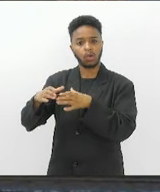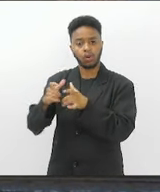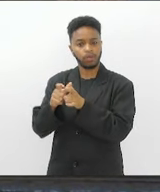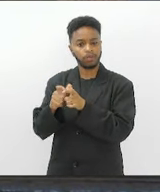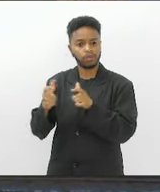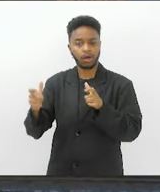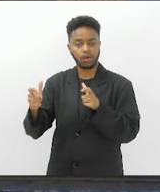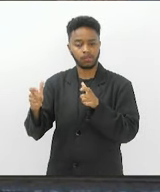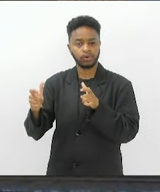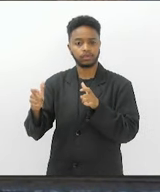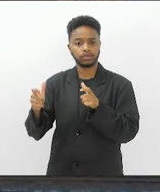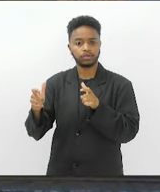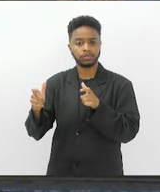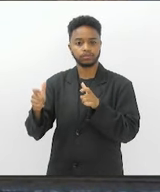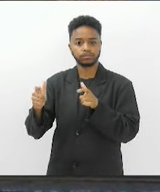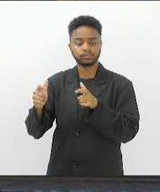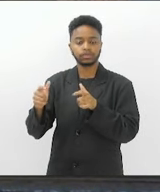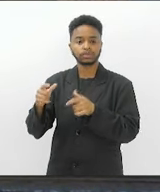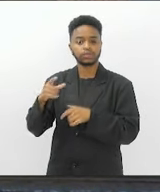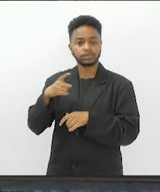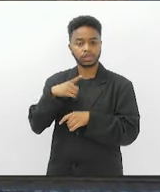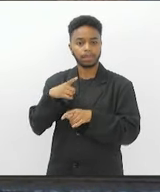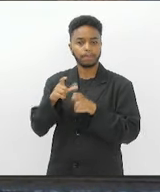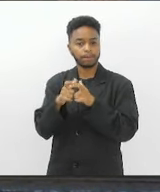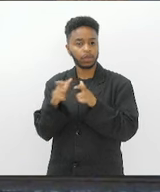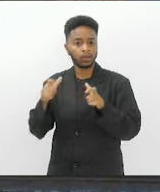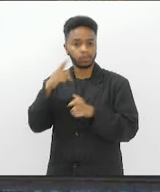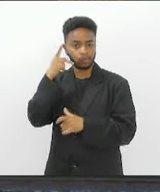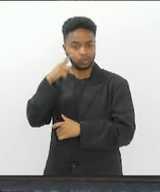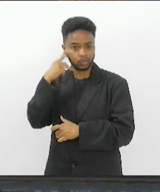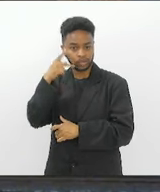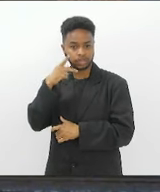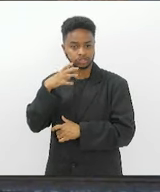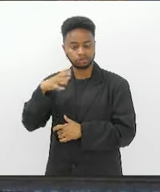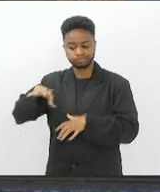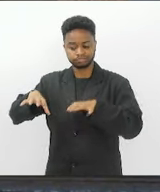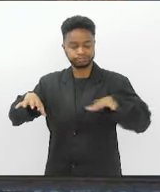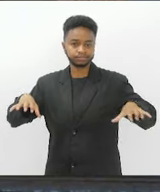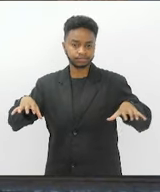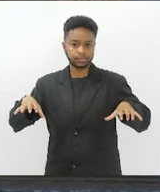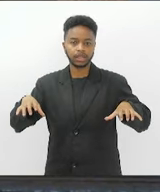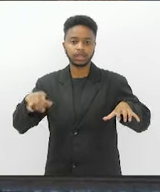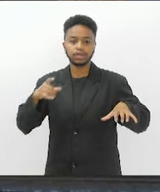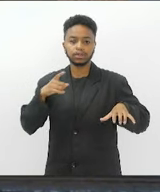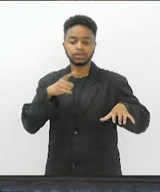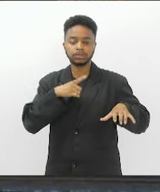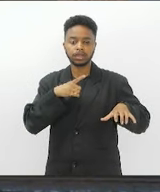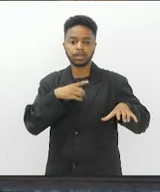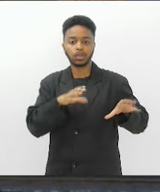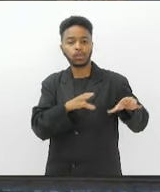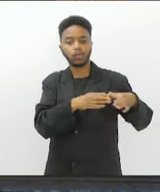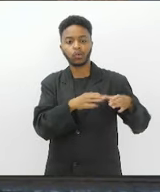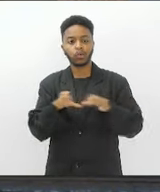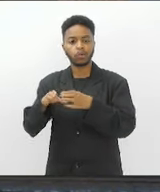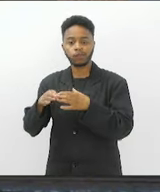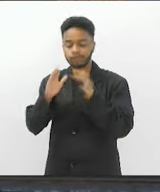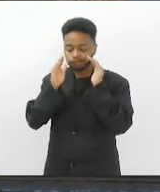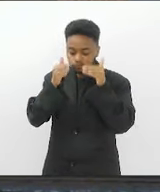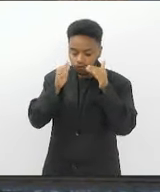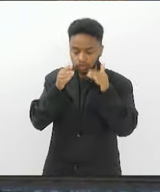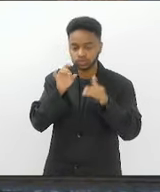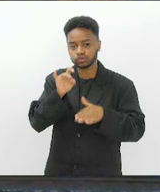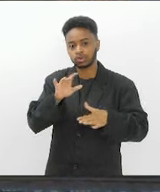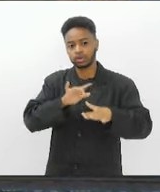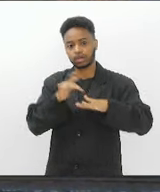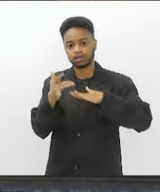da mídia e de grande parte da política polarizada, daqueles reféns de rede social, é